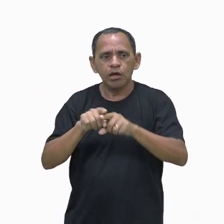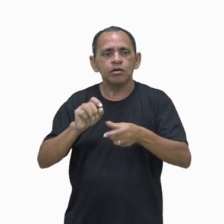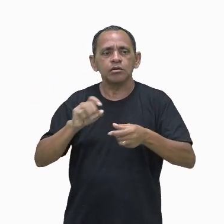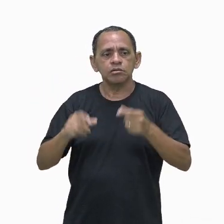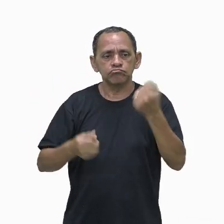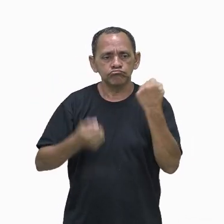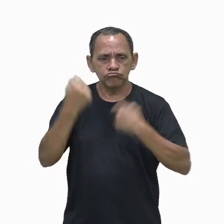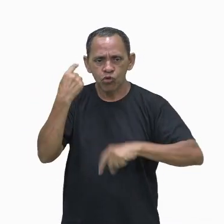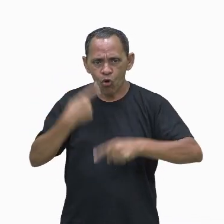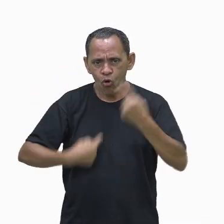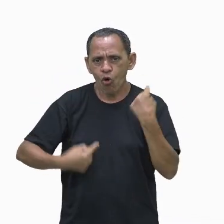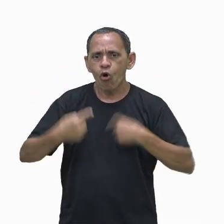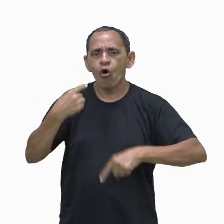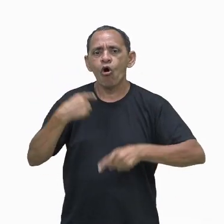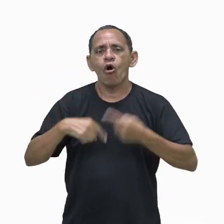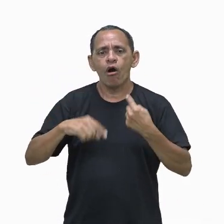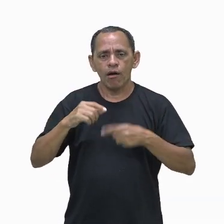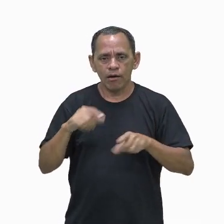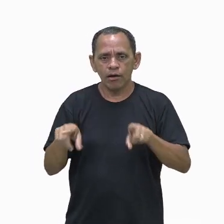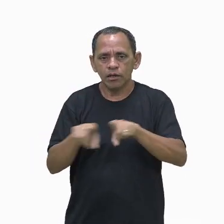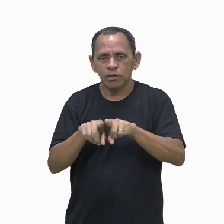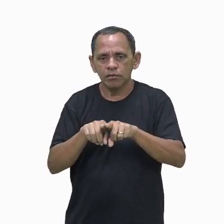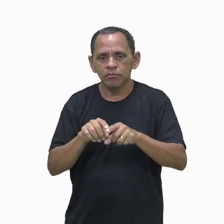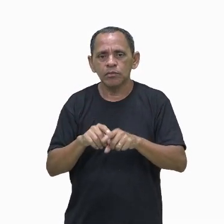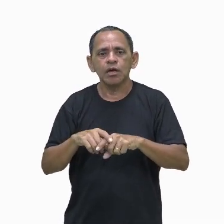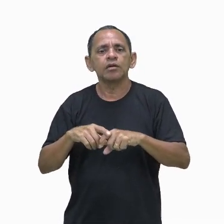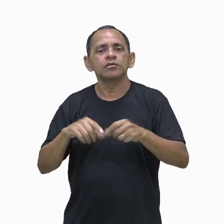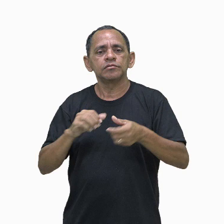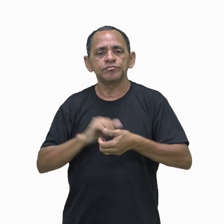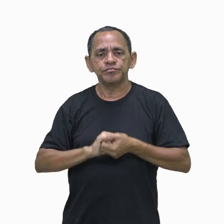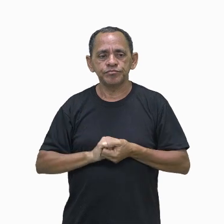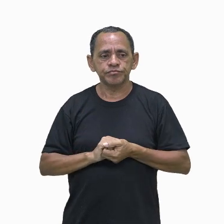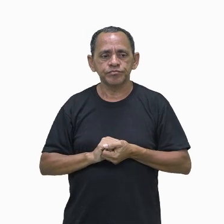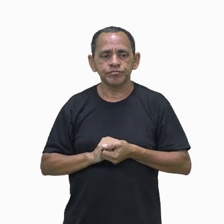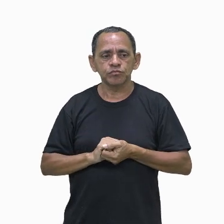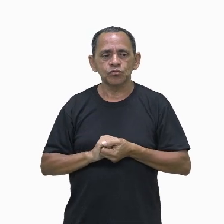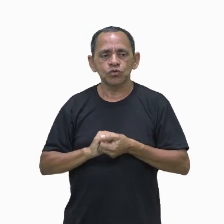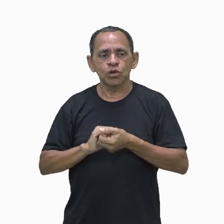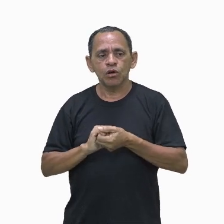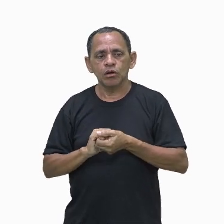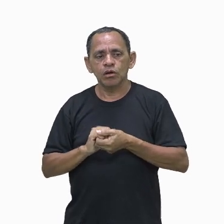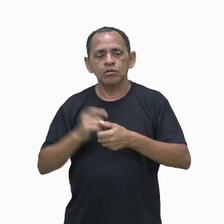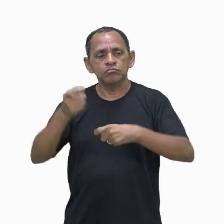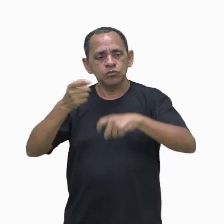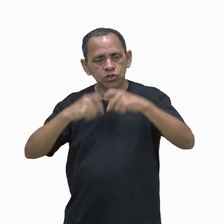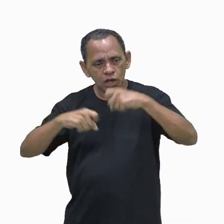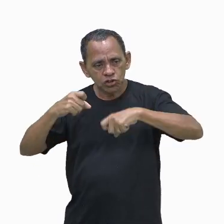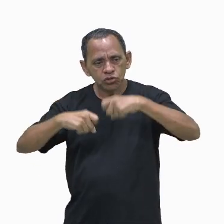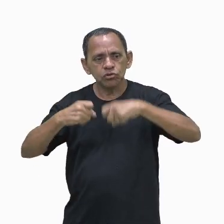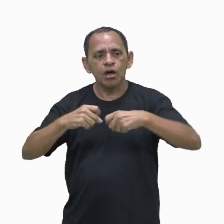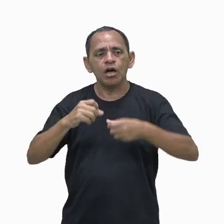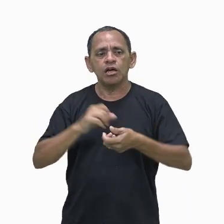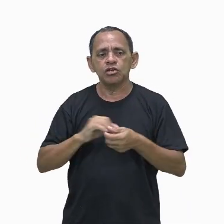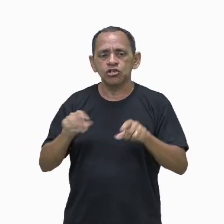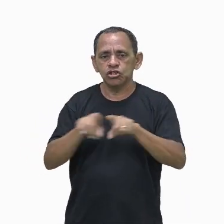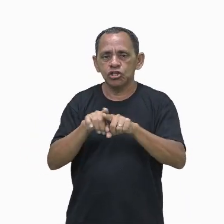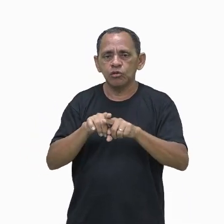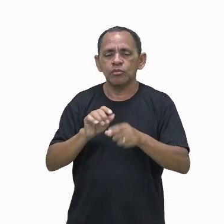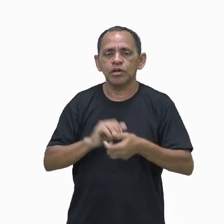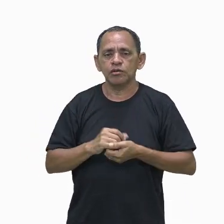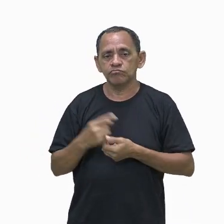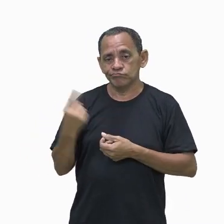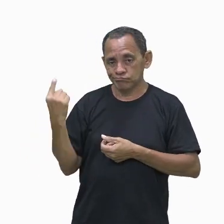o colesterol, os hormônios sexuais como o estrógeno, progesterona e a testosterona e